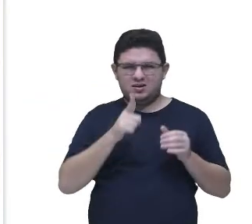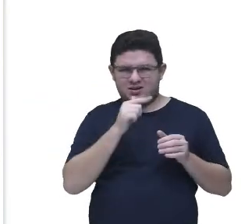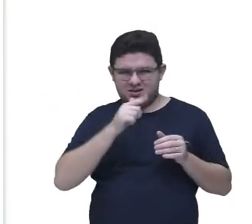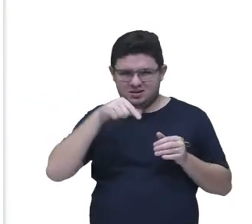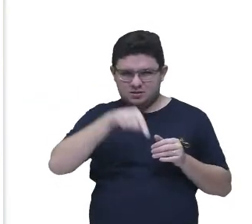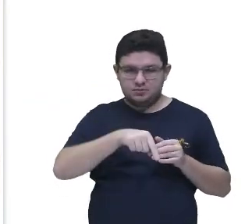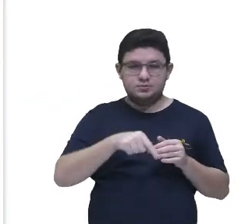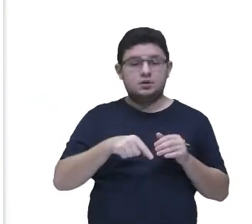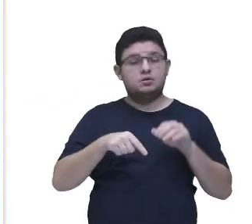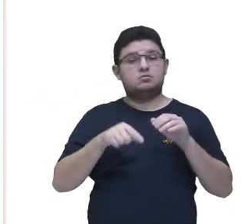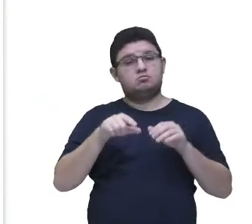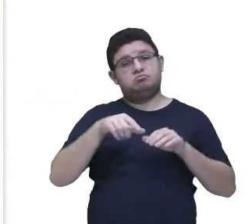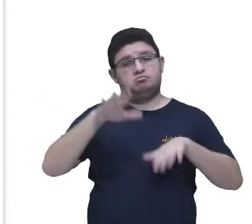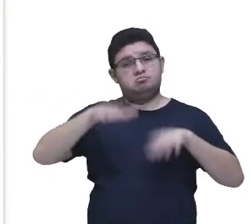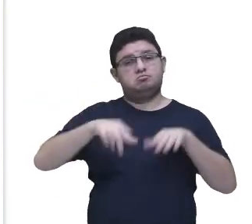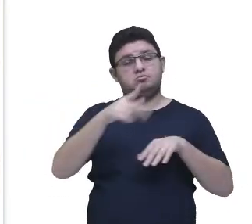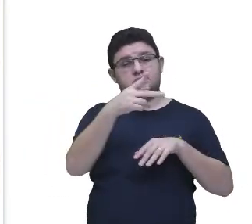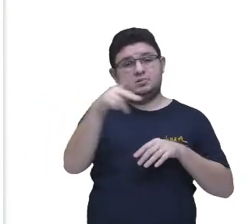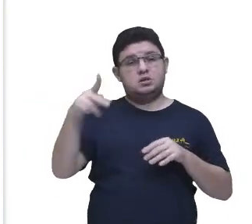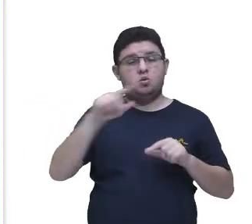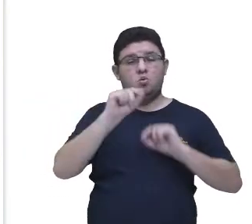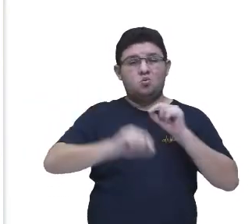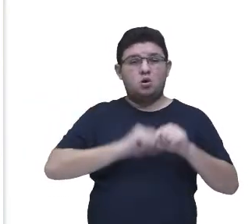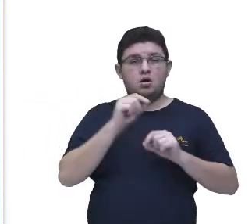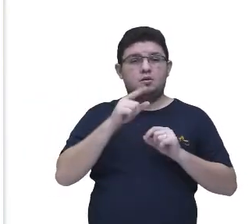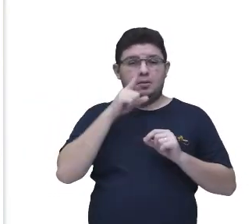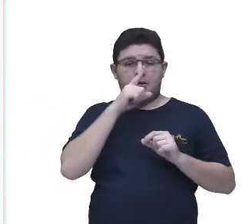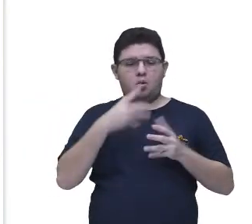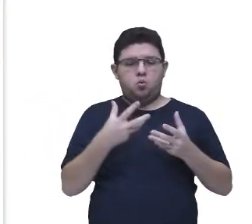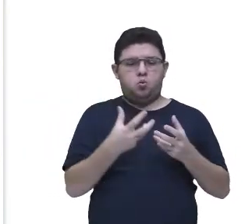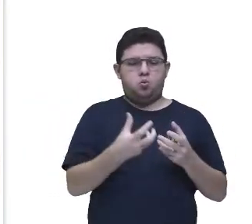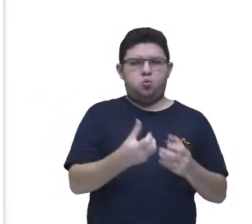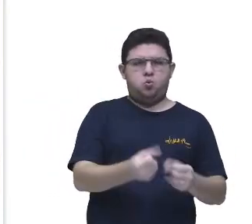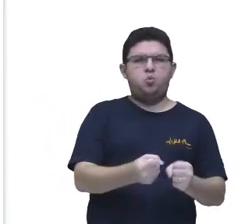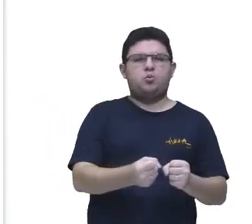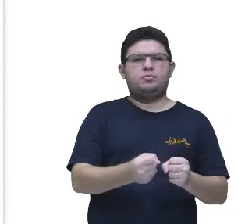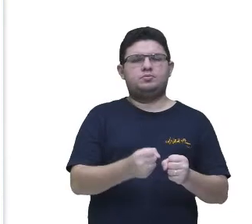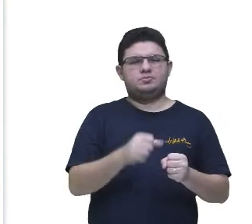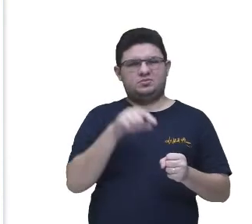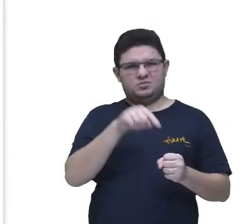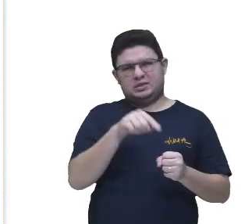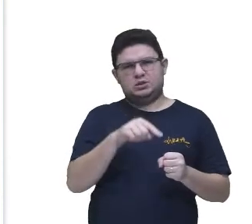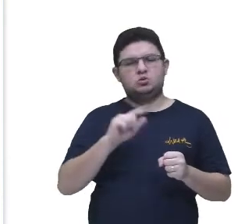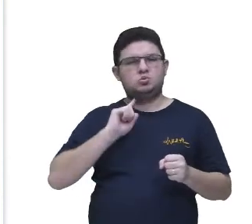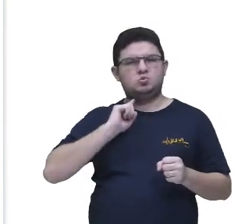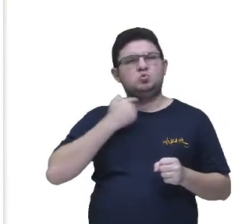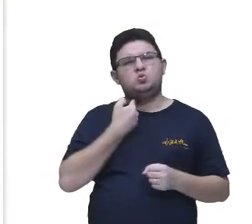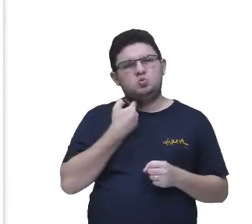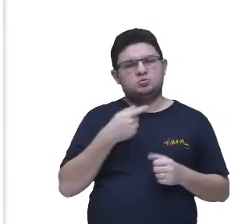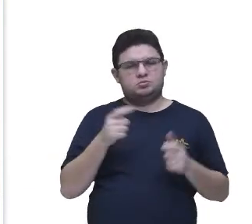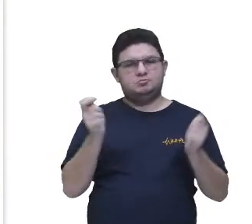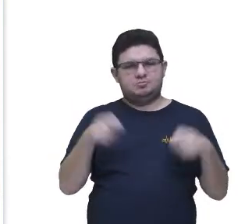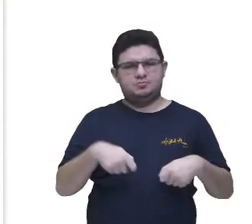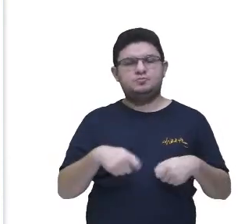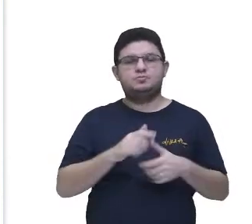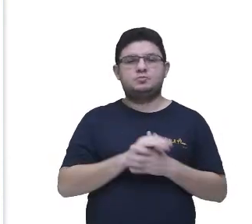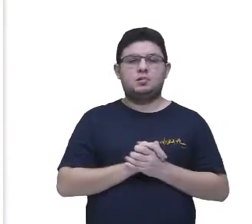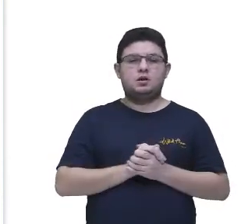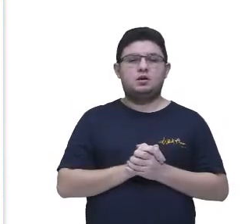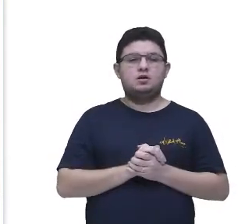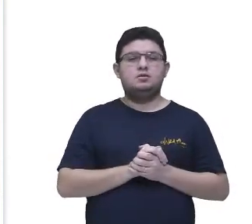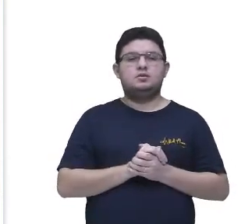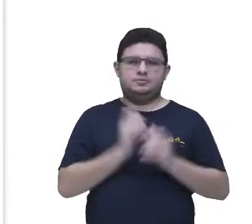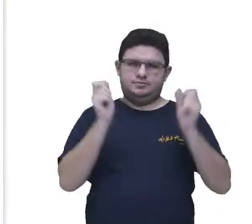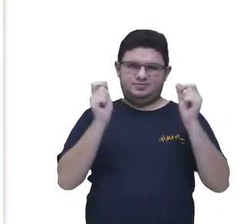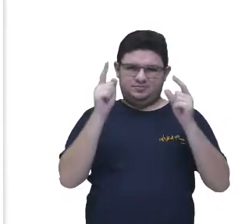né, contaminado porque tem um terreno baldio onde a população joga o lixo. Então, olha só como é complicada